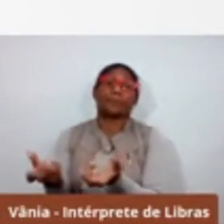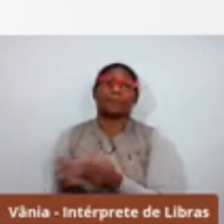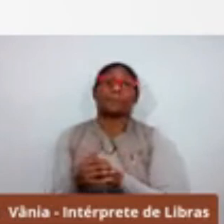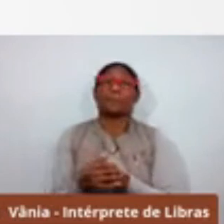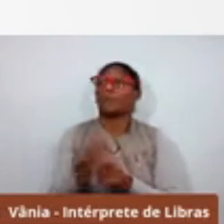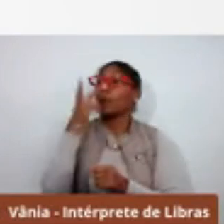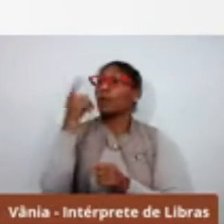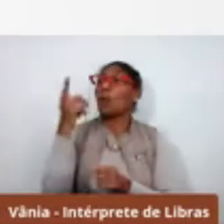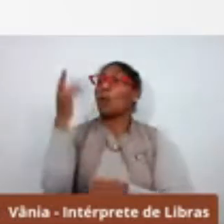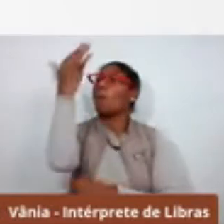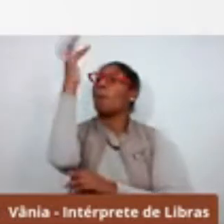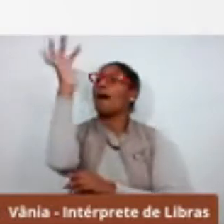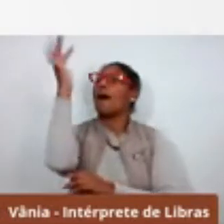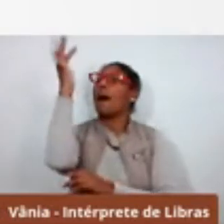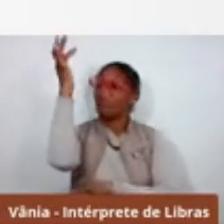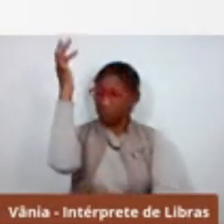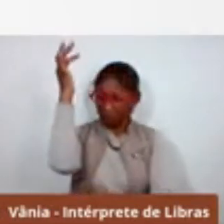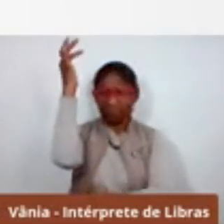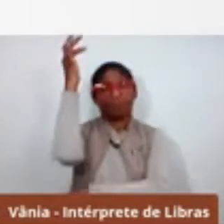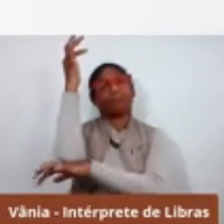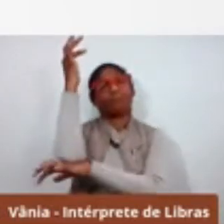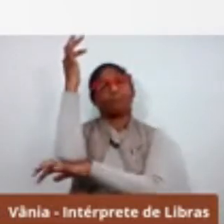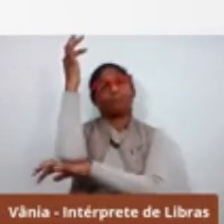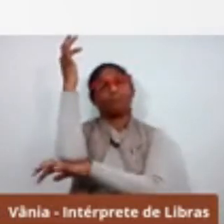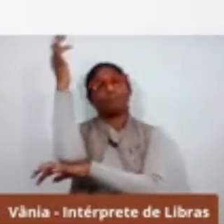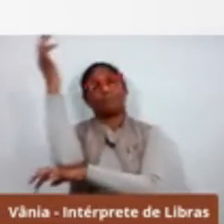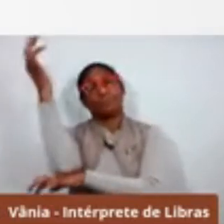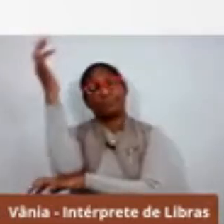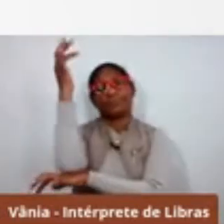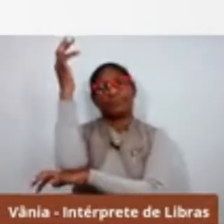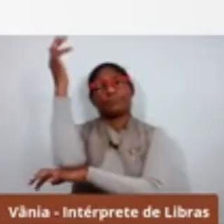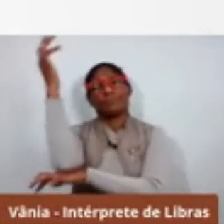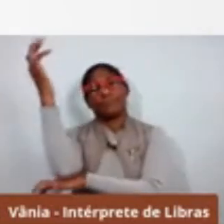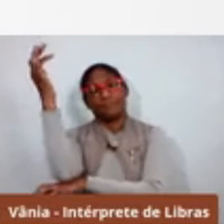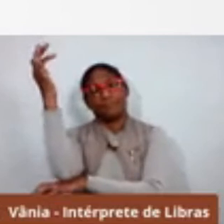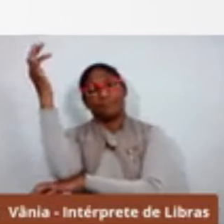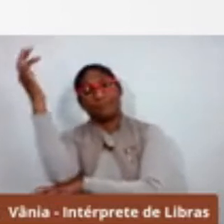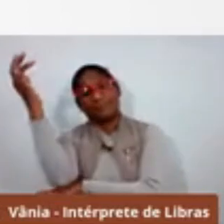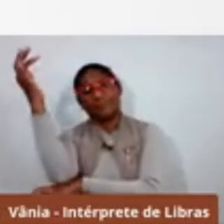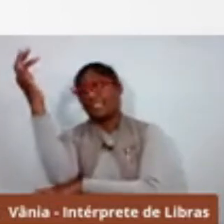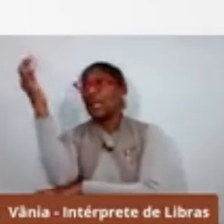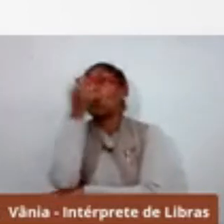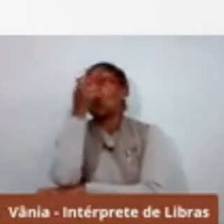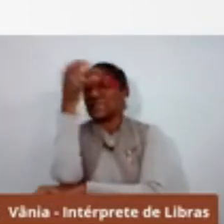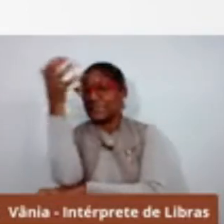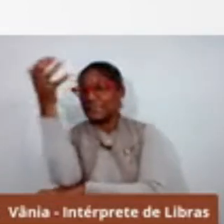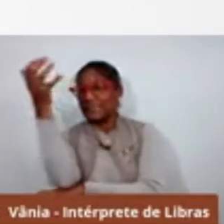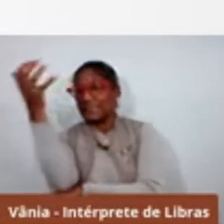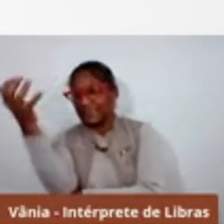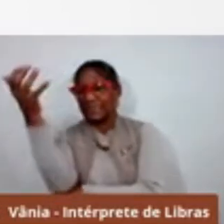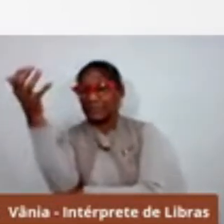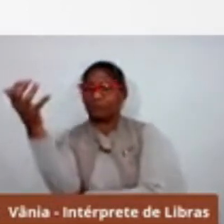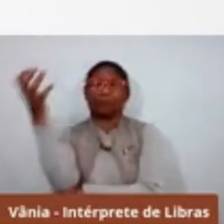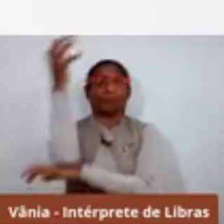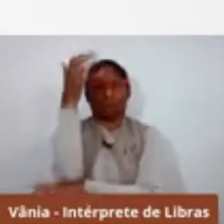raiz e o seu tronco se flexibiliza para não cair, né, o modelo, em função